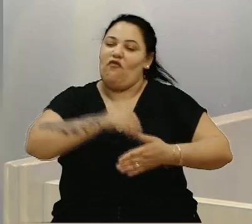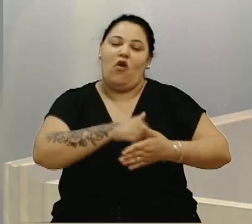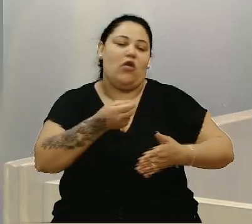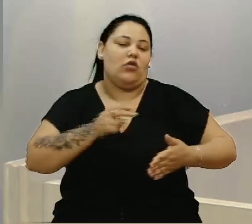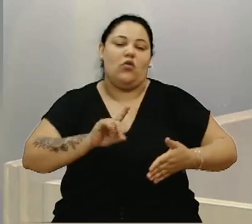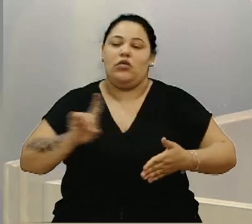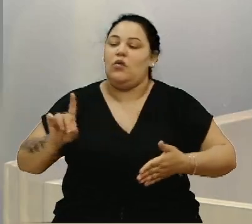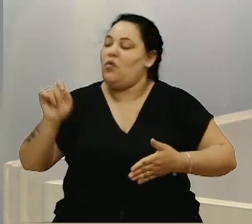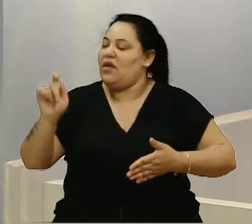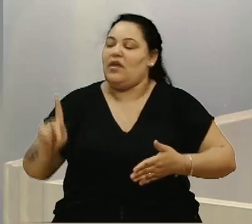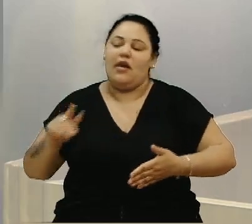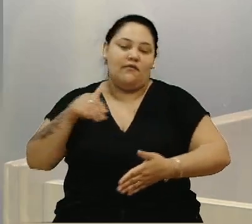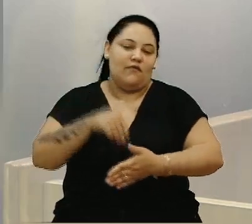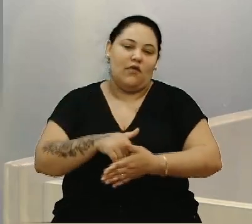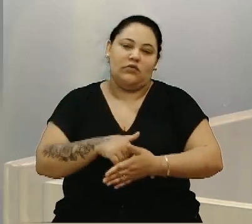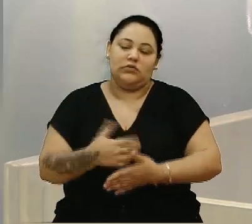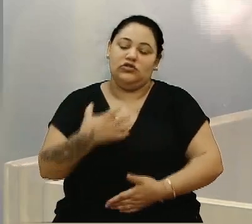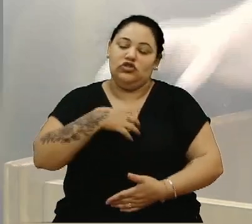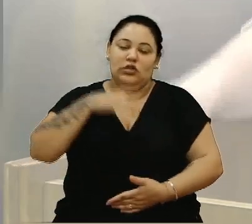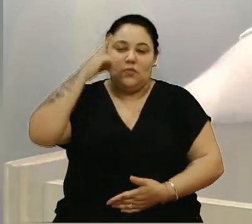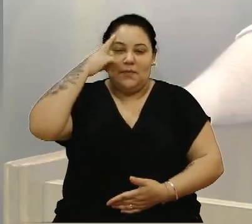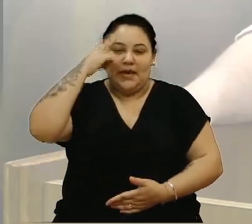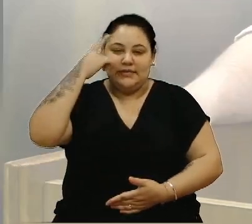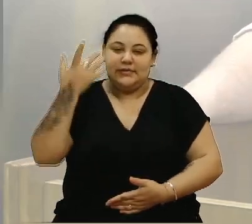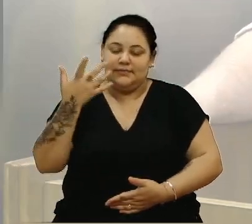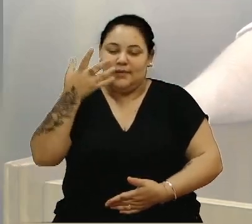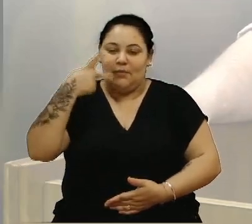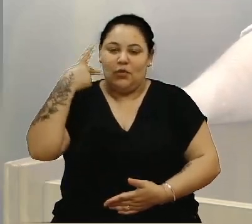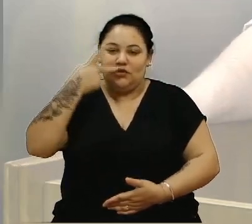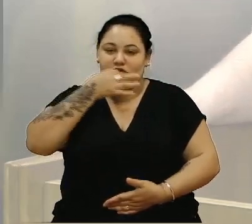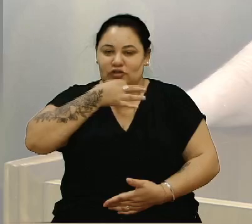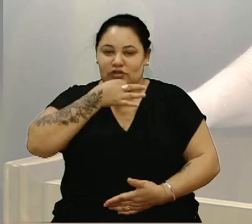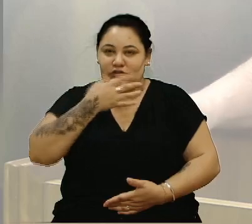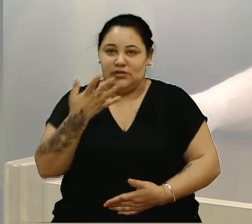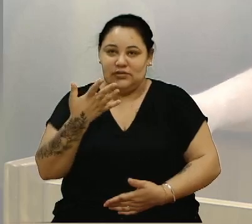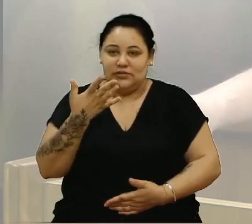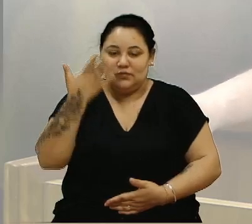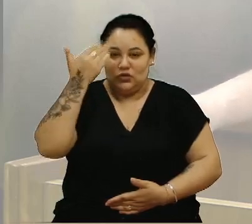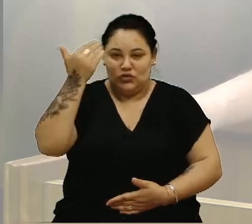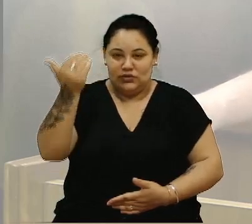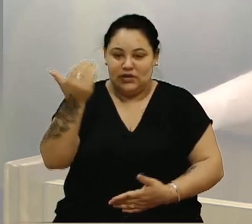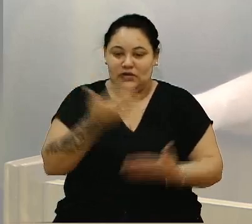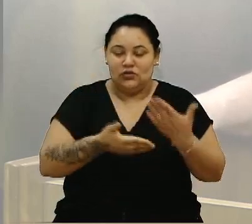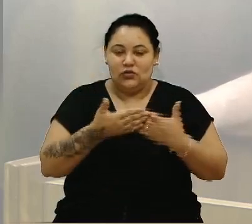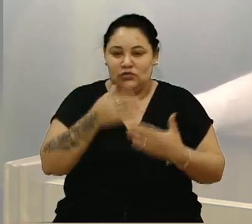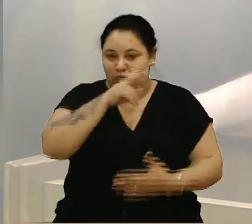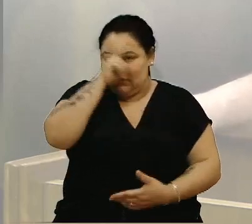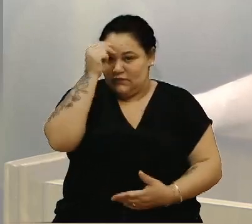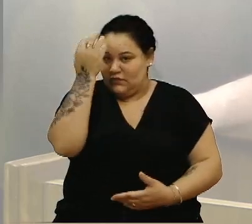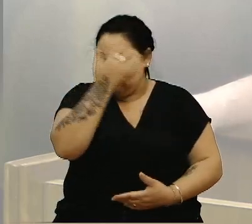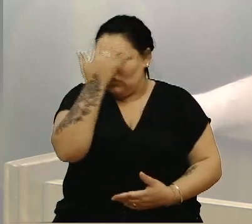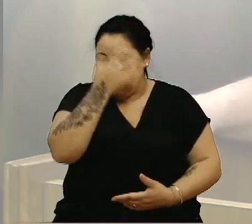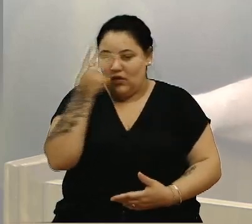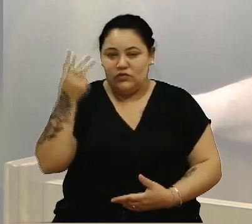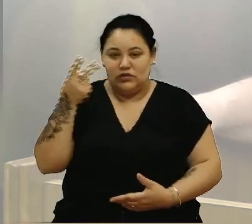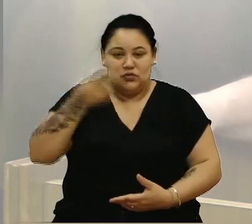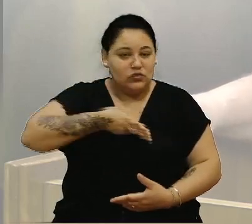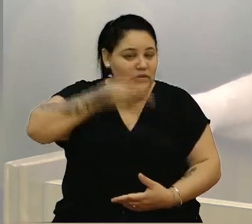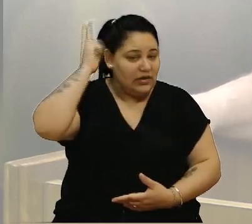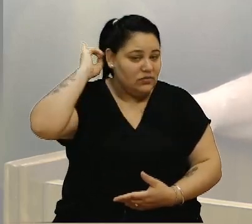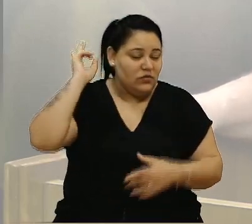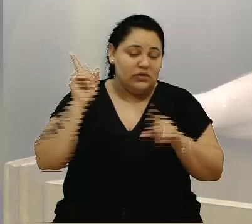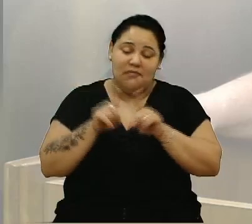quem votam e de que forma pensam a política caxiense. Então, sucesso ao prefeito Adiló, ao vice-prefeito Edson